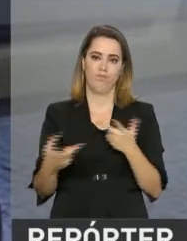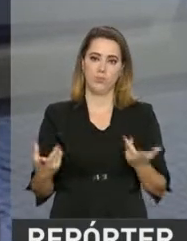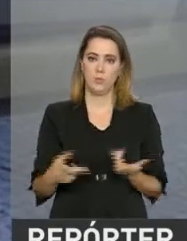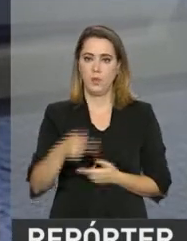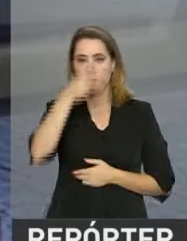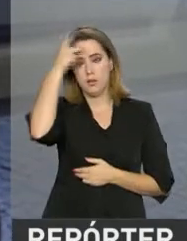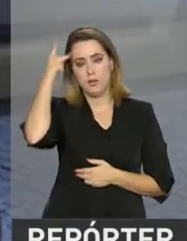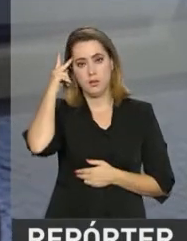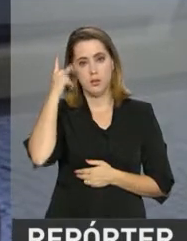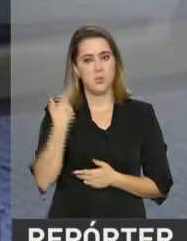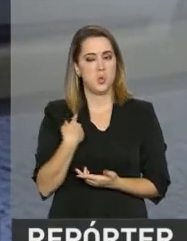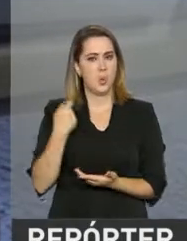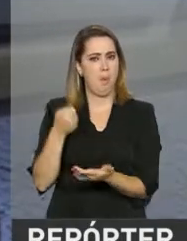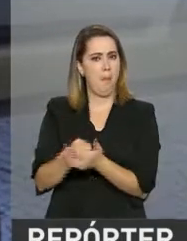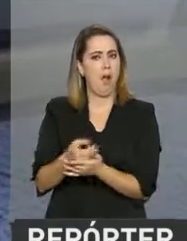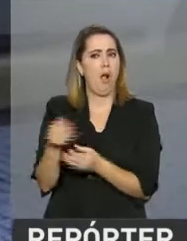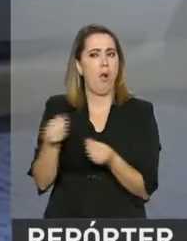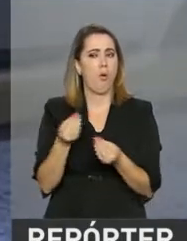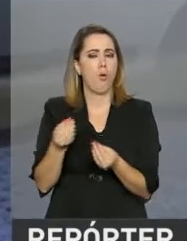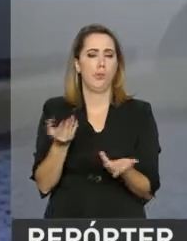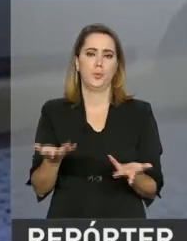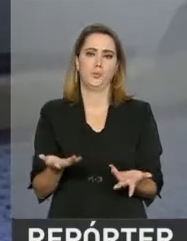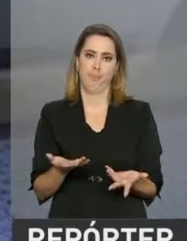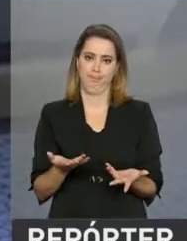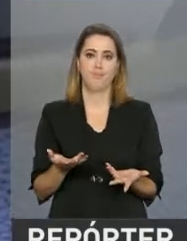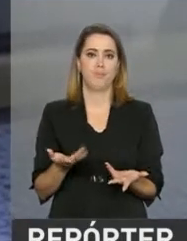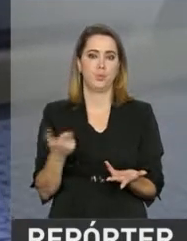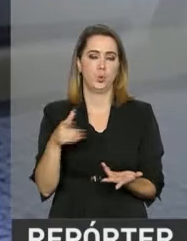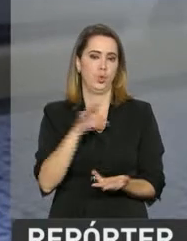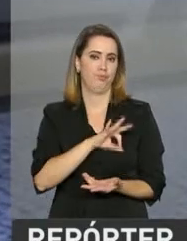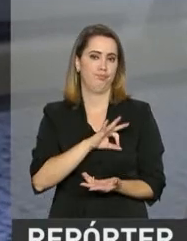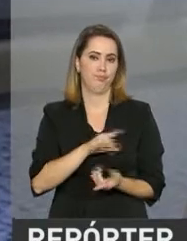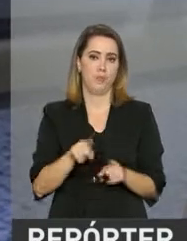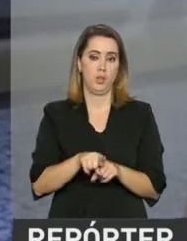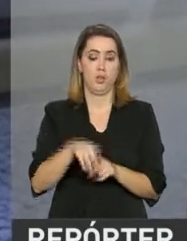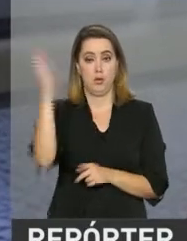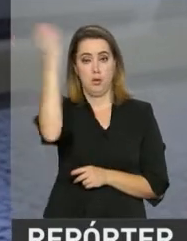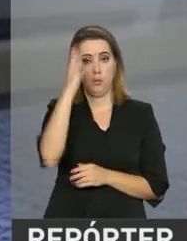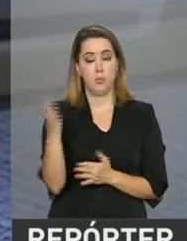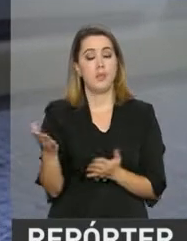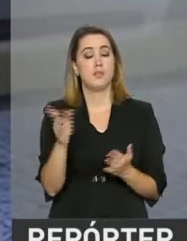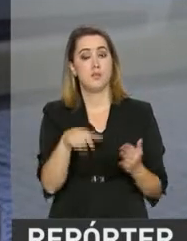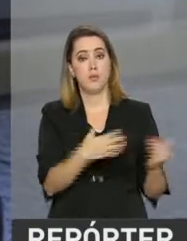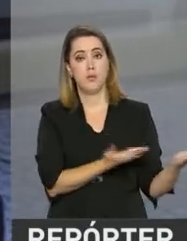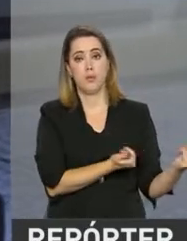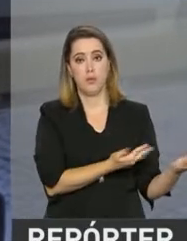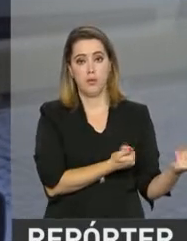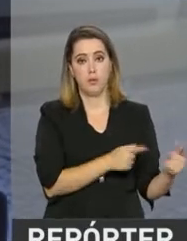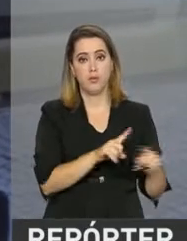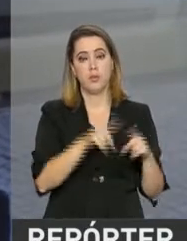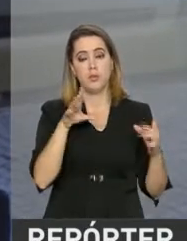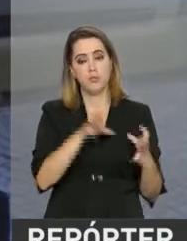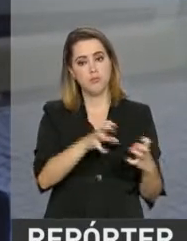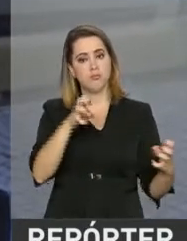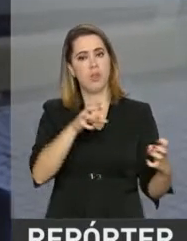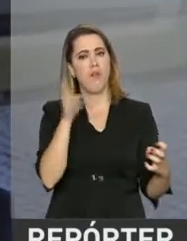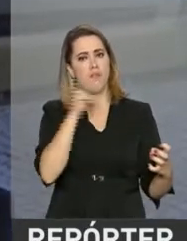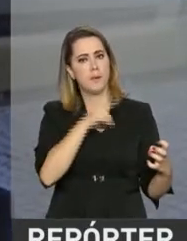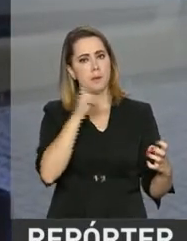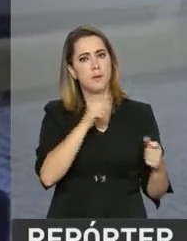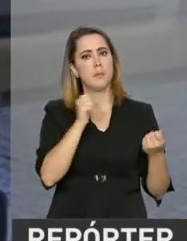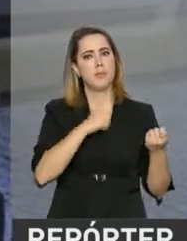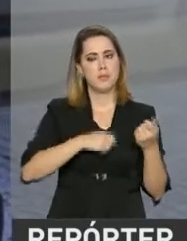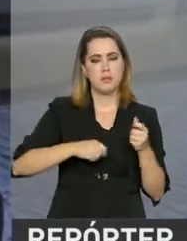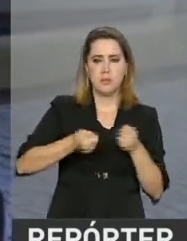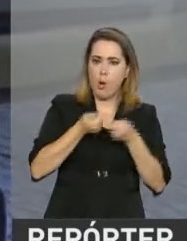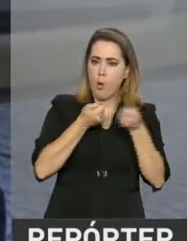as pessoas não receberão os seus salários. O Brasil é um país jovem, mas está envelhecendo muito rapidamente. E essa equação